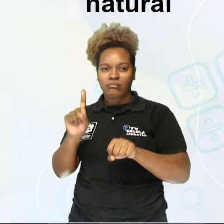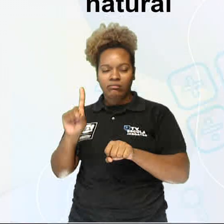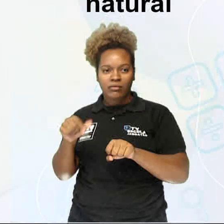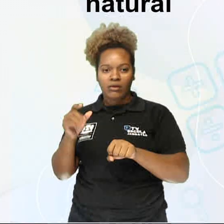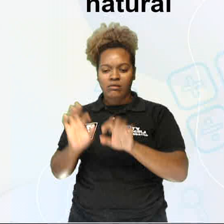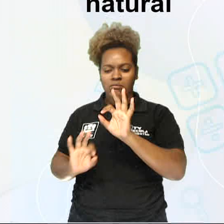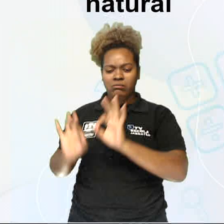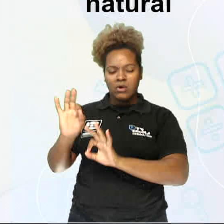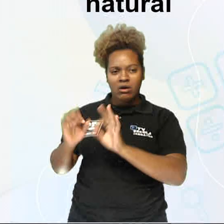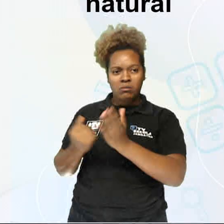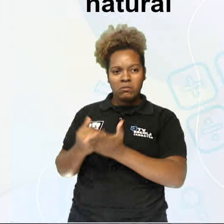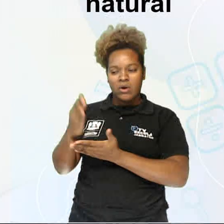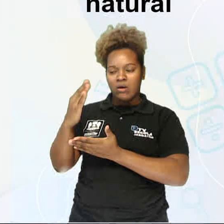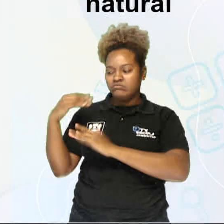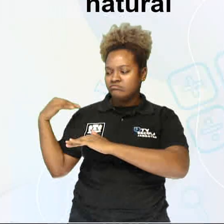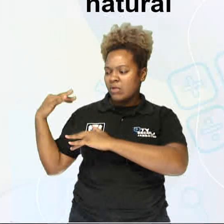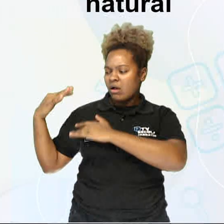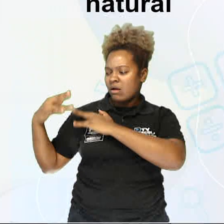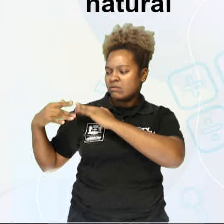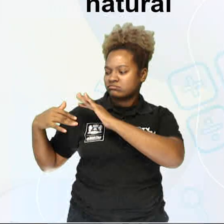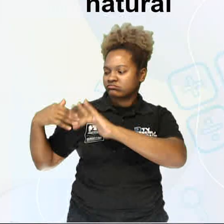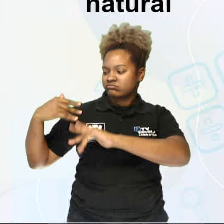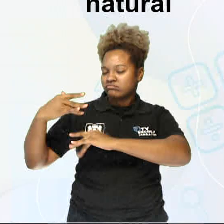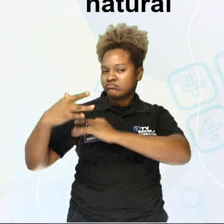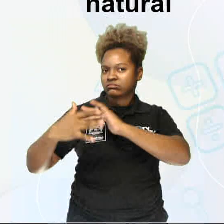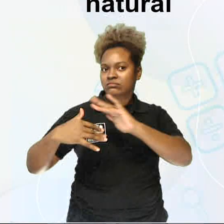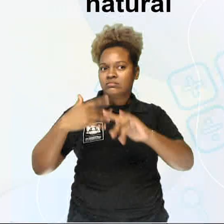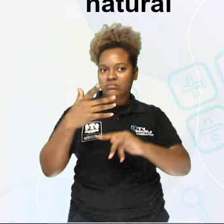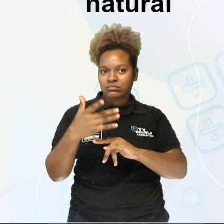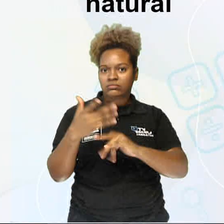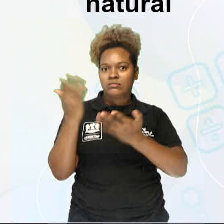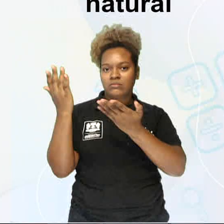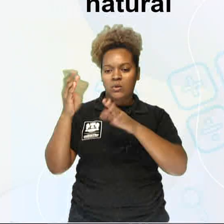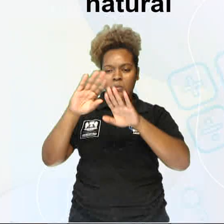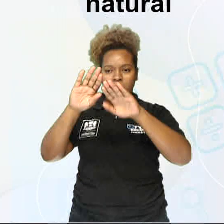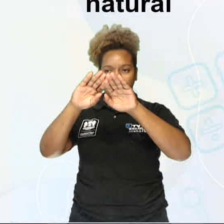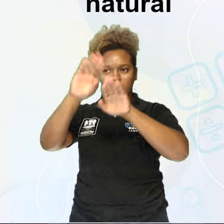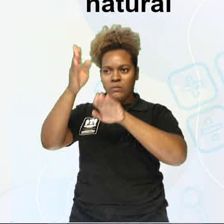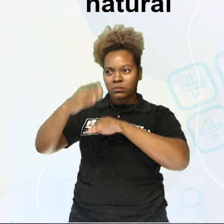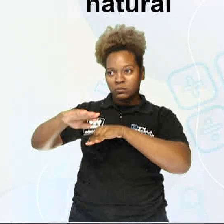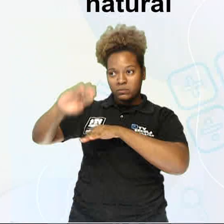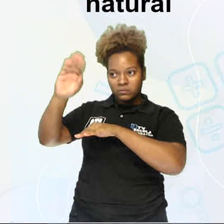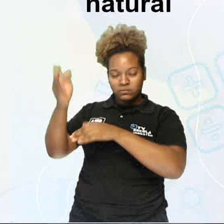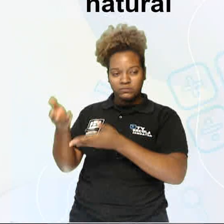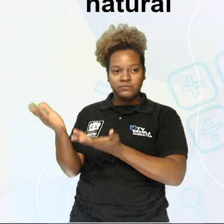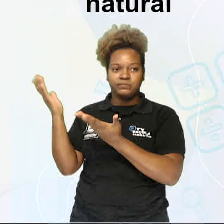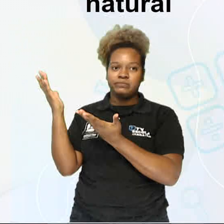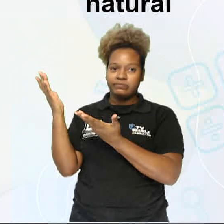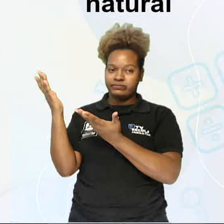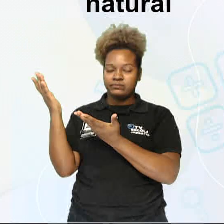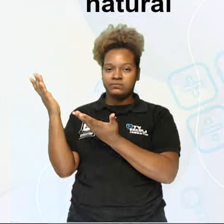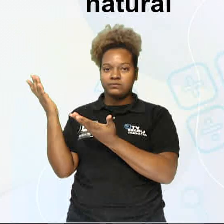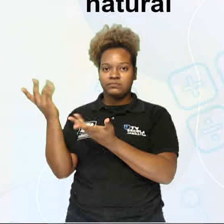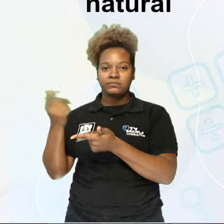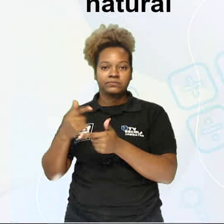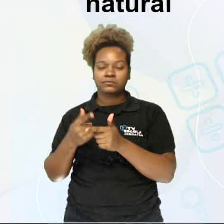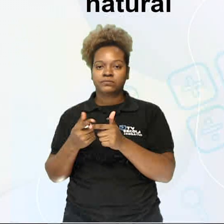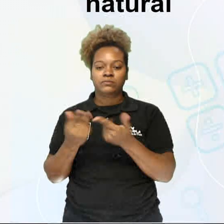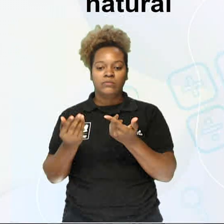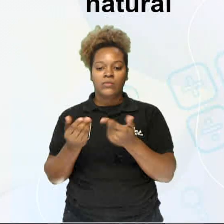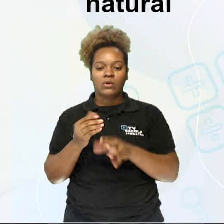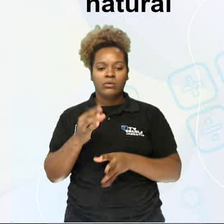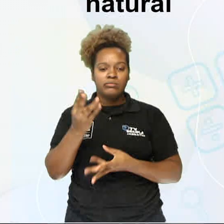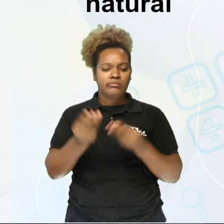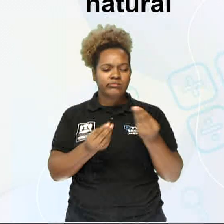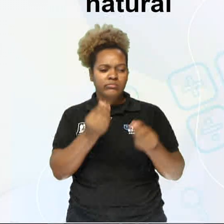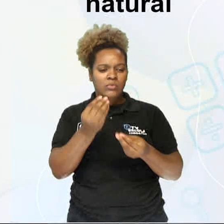formou a partir do tempo, né? E assim deu essa forma ao Monte dos Guararapes, né? Porque as formas